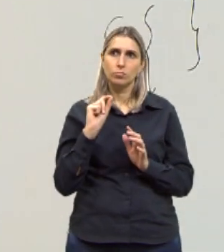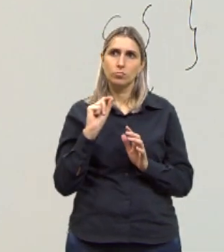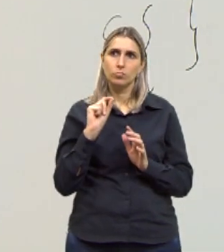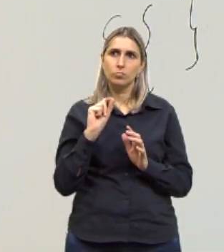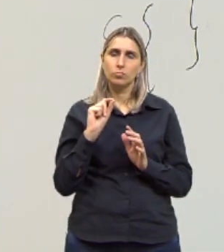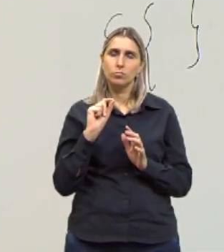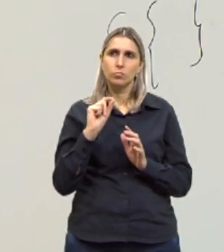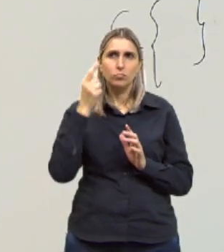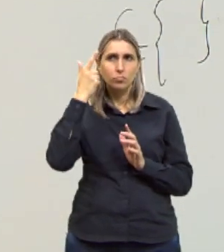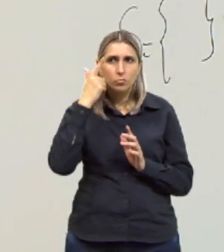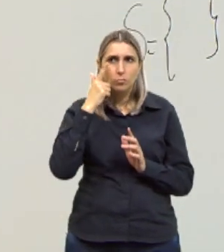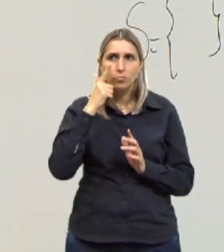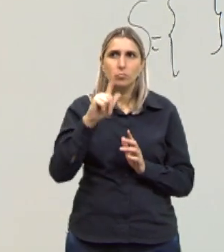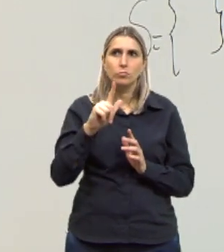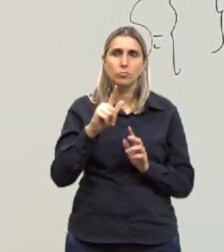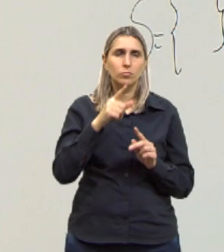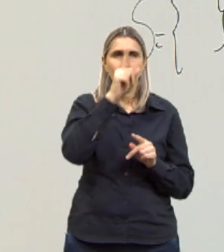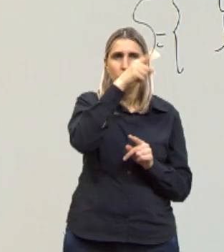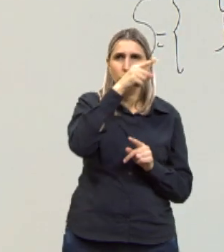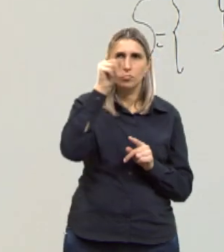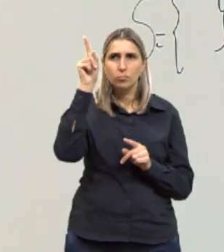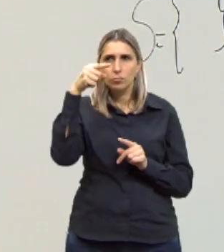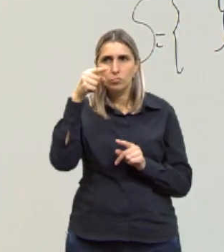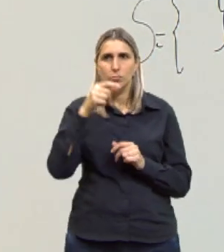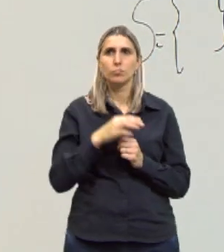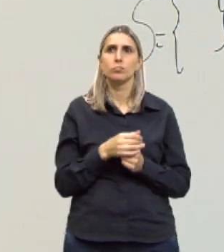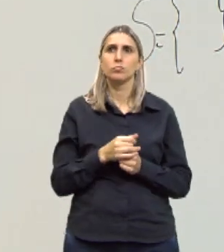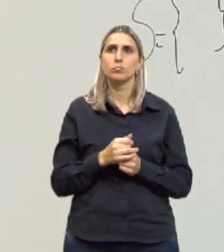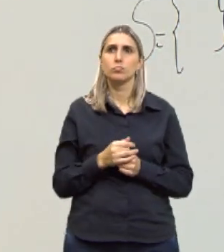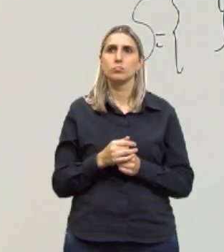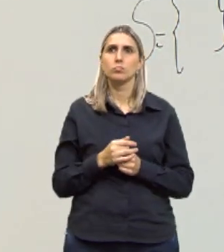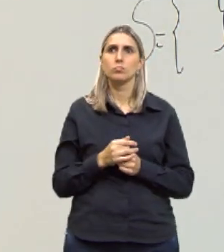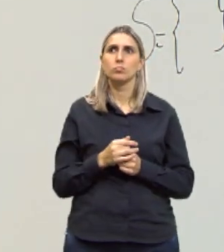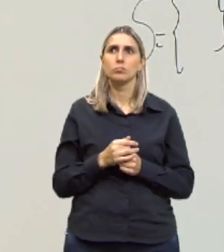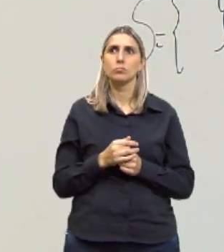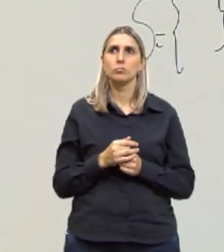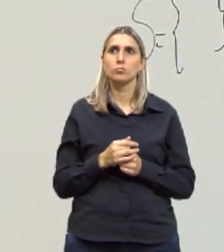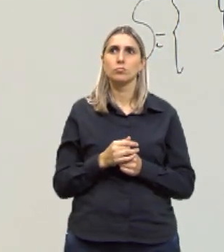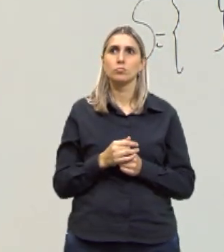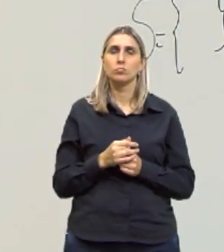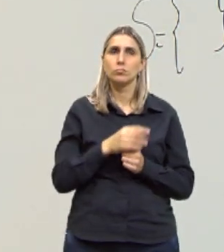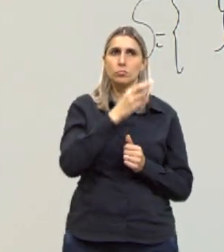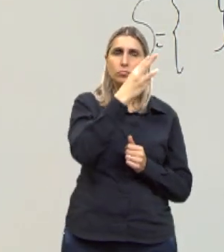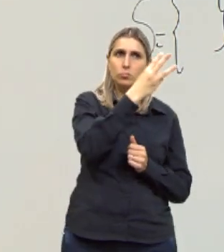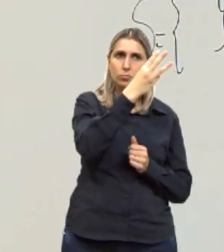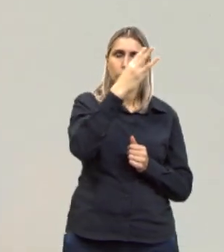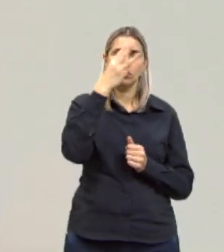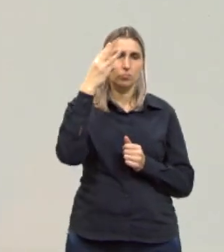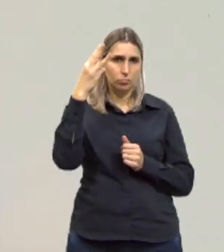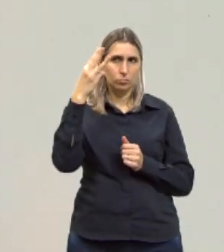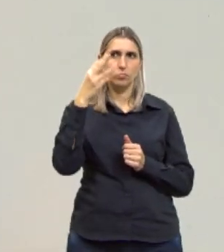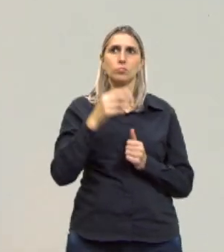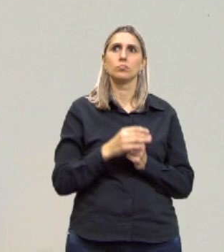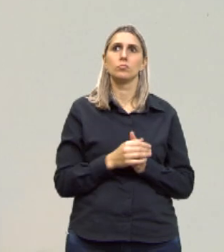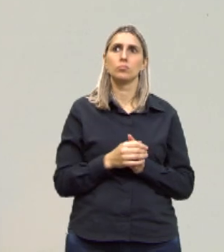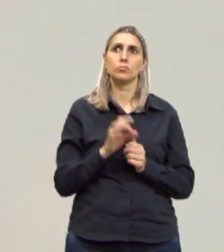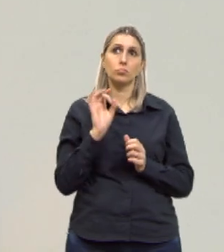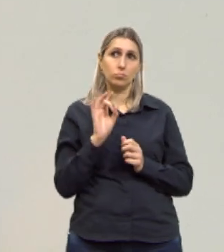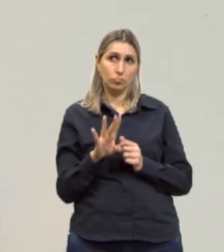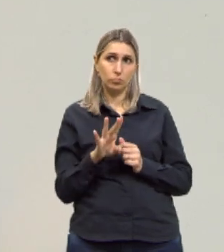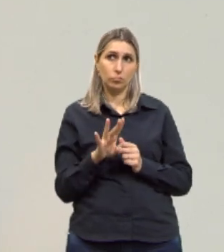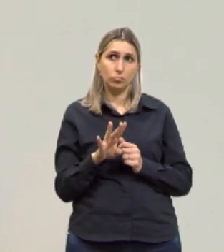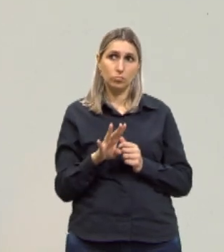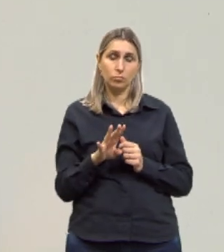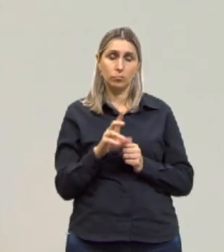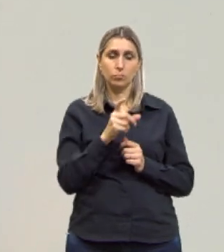tirar, ó, esse 3 simplifico com aquele 3 lá, o índice com o expoente, me sobra x